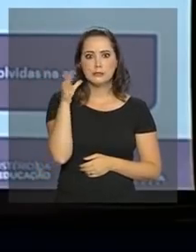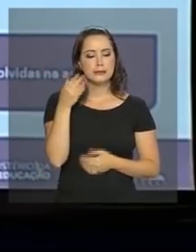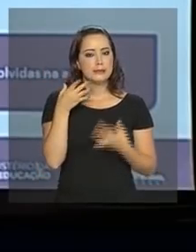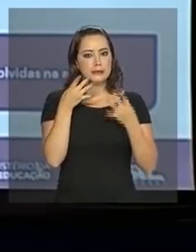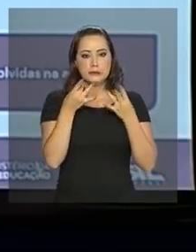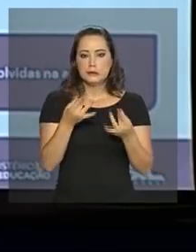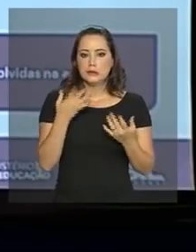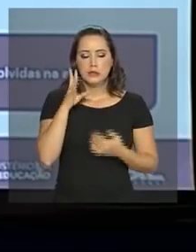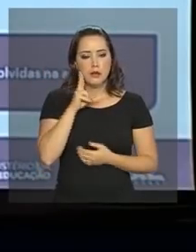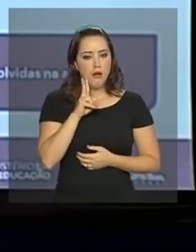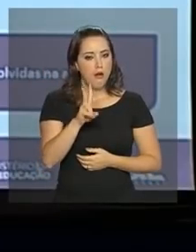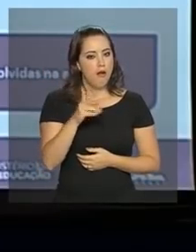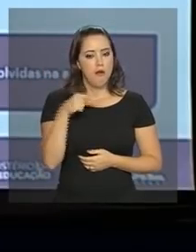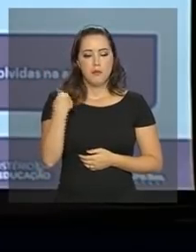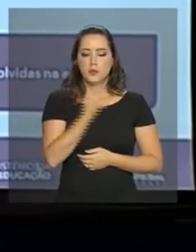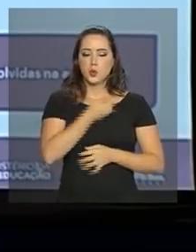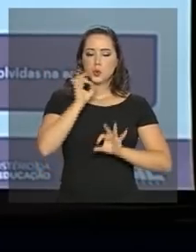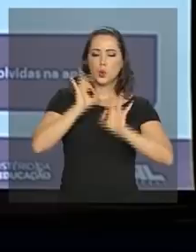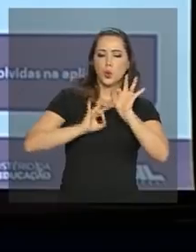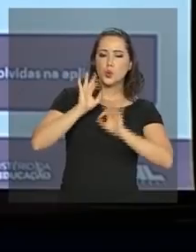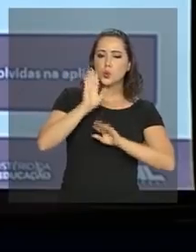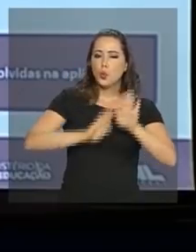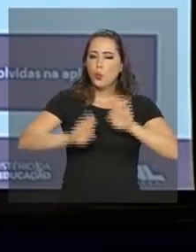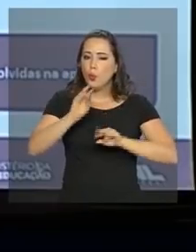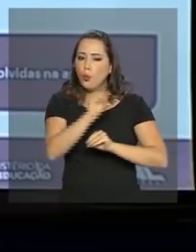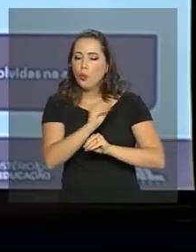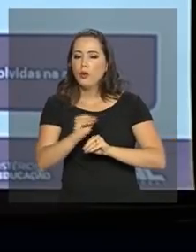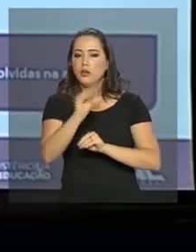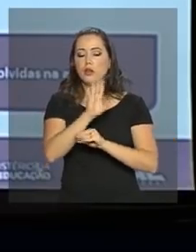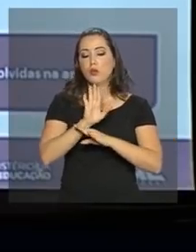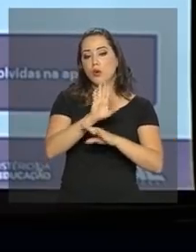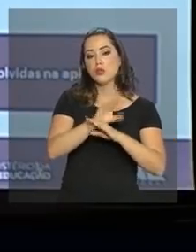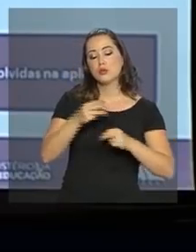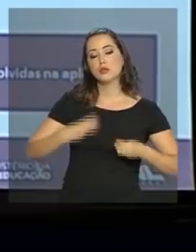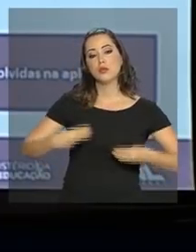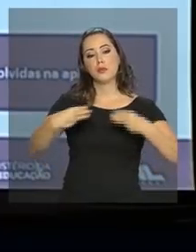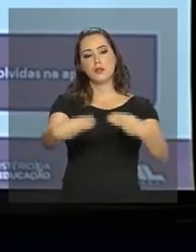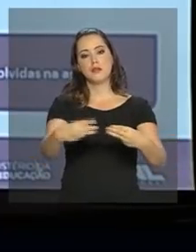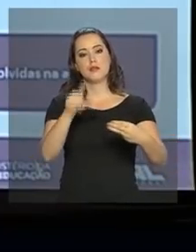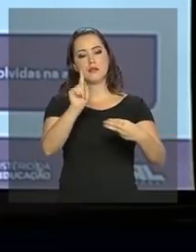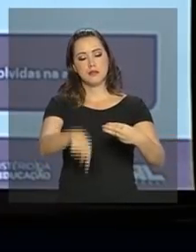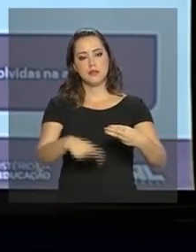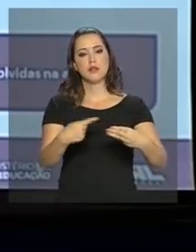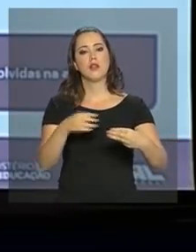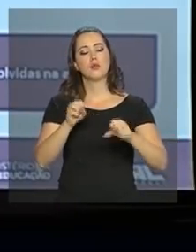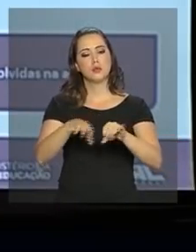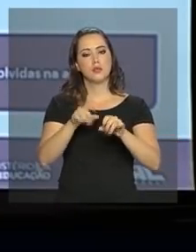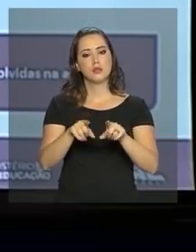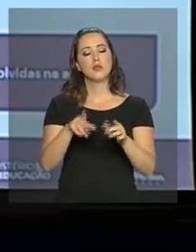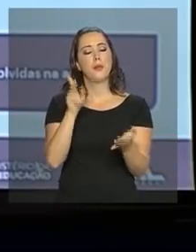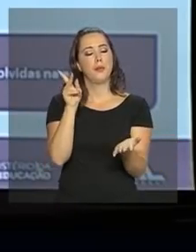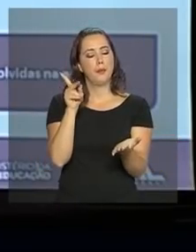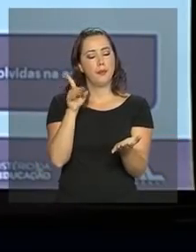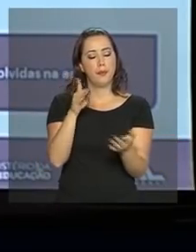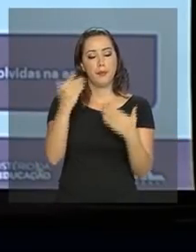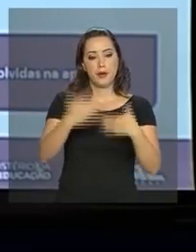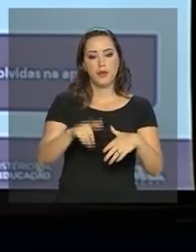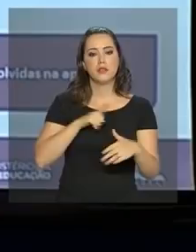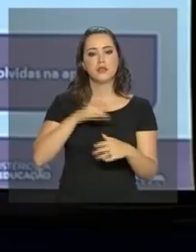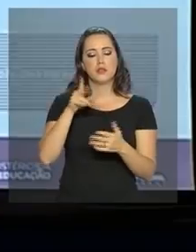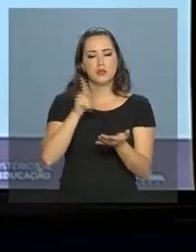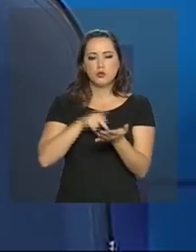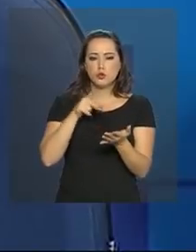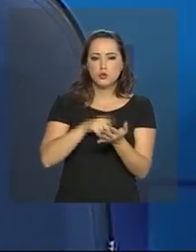mostra todo o nosso cuidado com o apoio do ministério da educação para que essa prova tenha de fato a repercussão ea